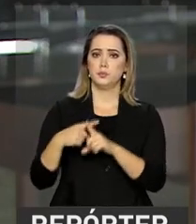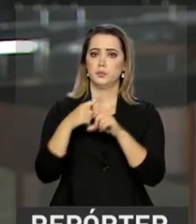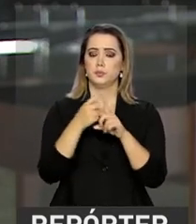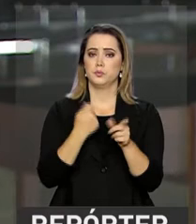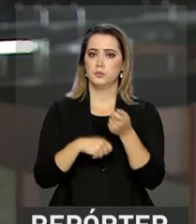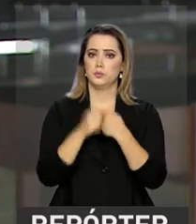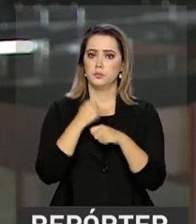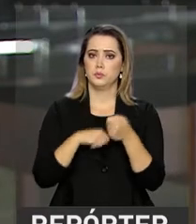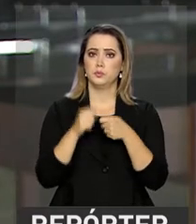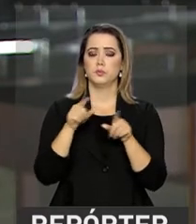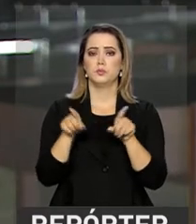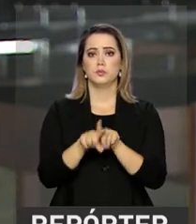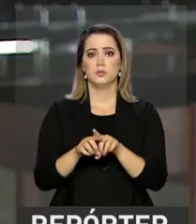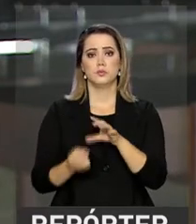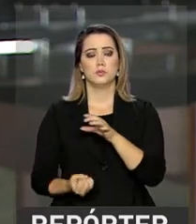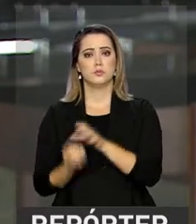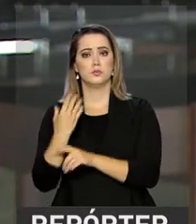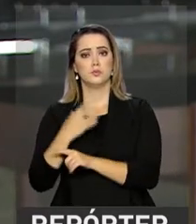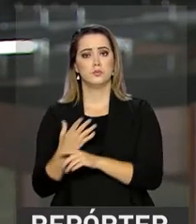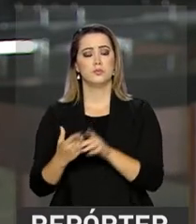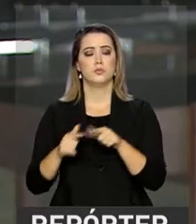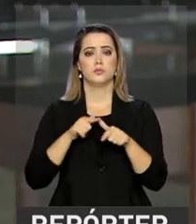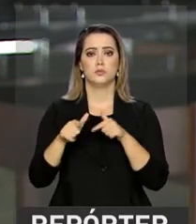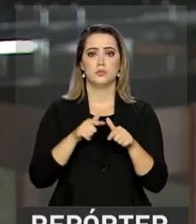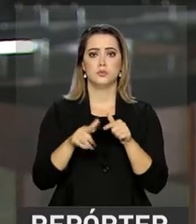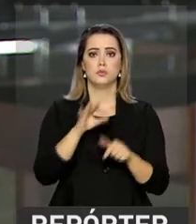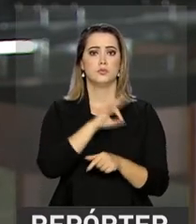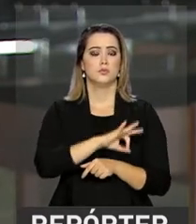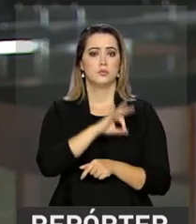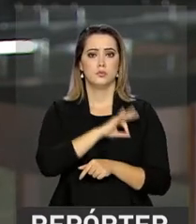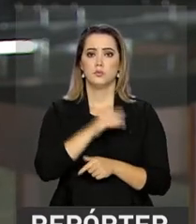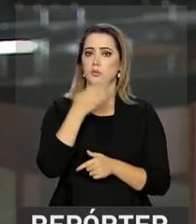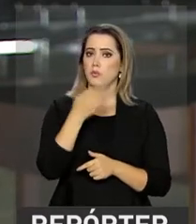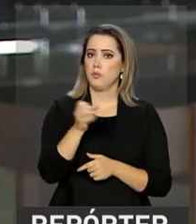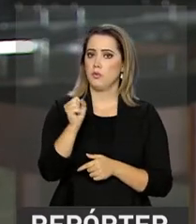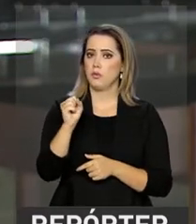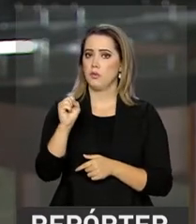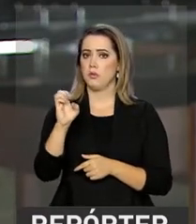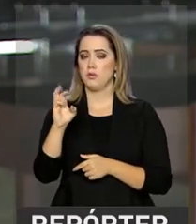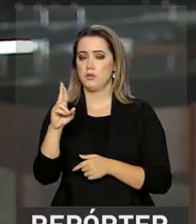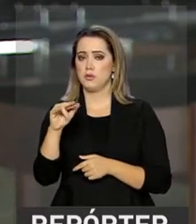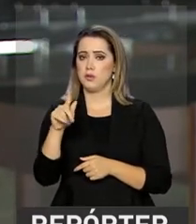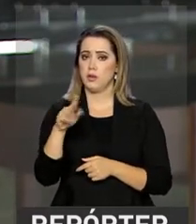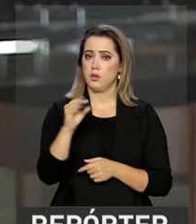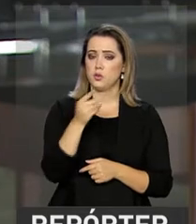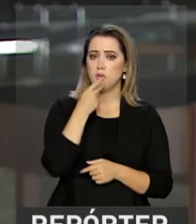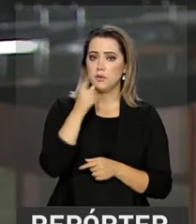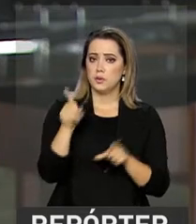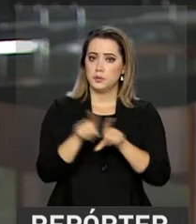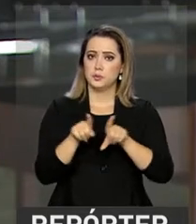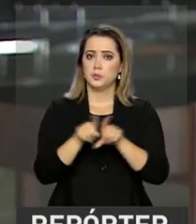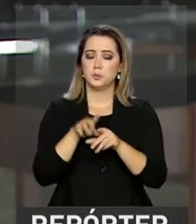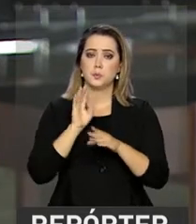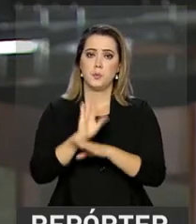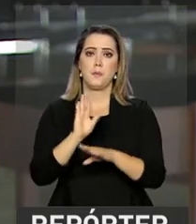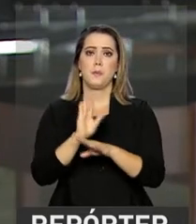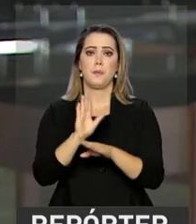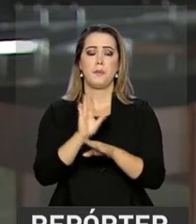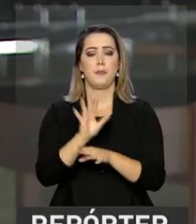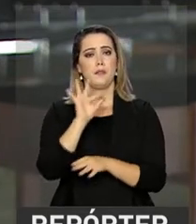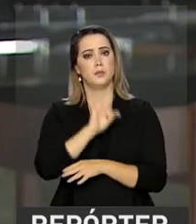econômicos e também na geração de emprego e de renda sérgio sá leitão disse também que o apoio à